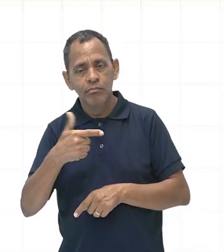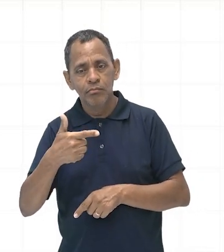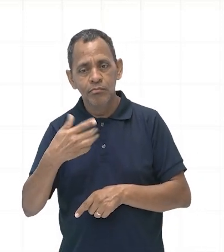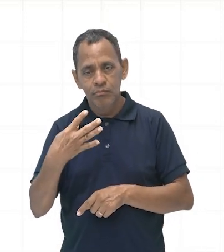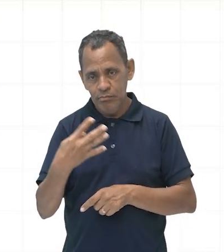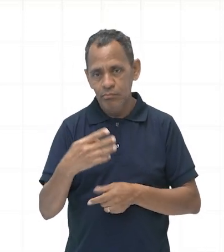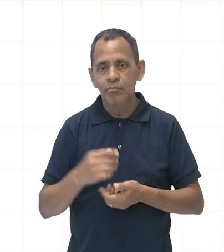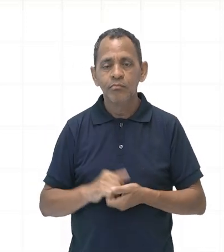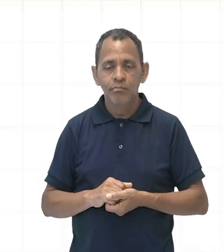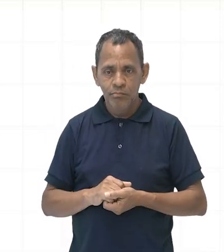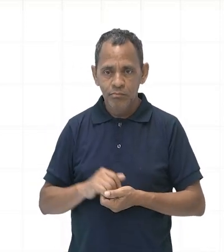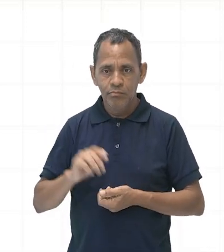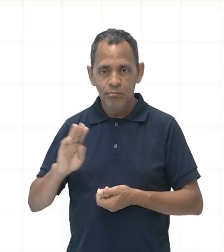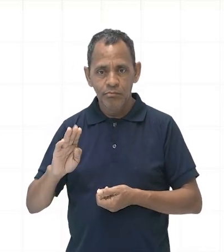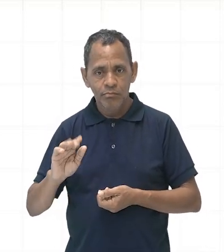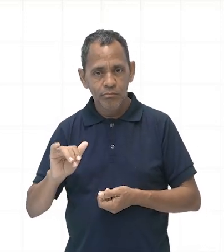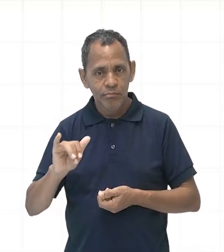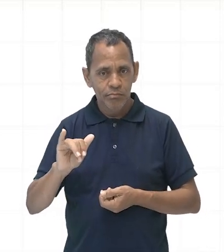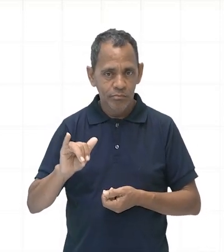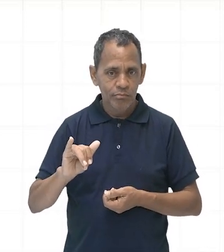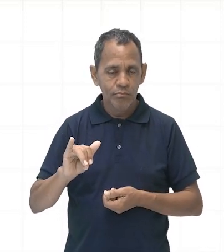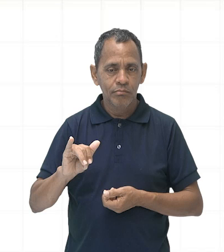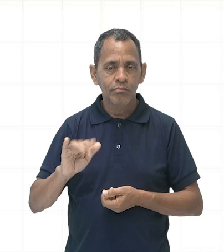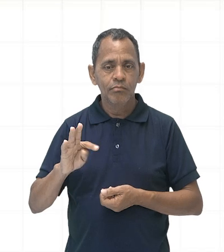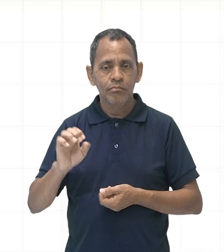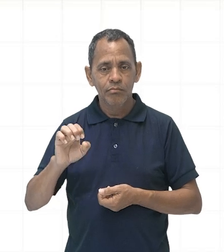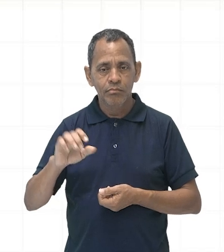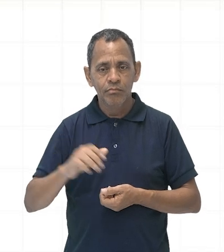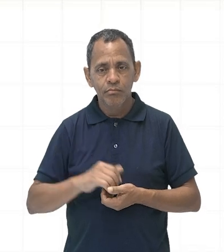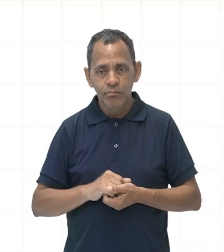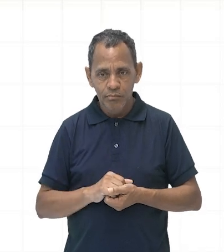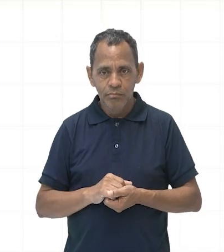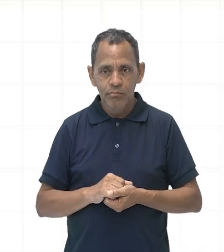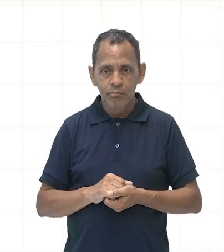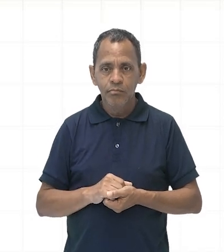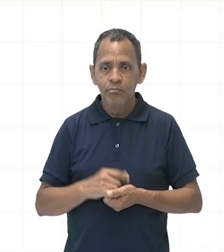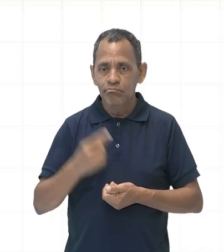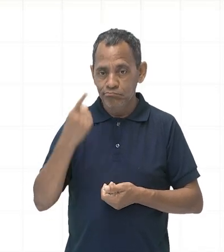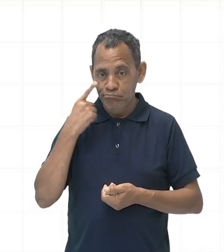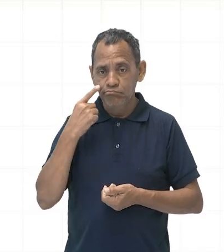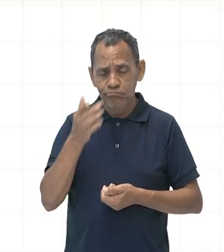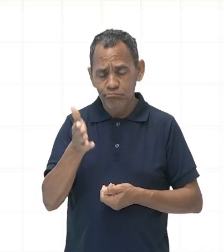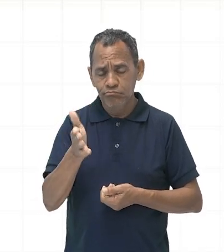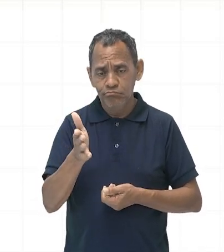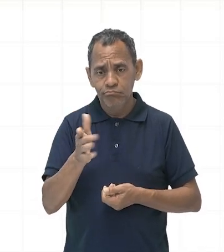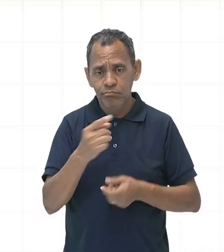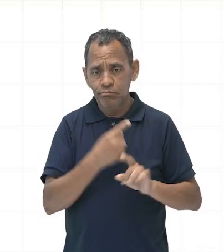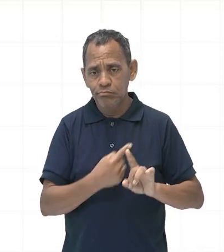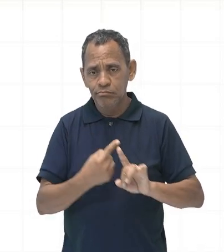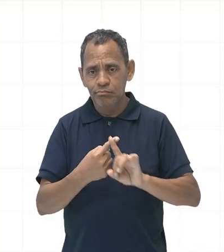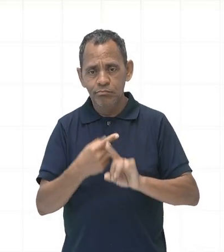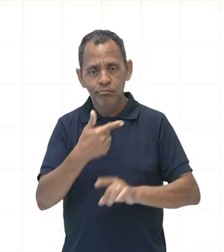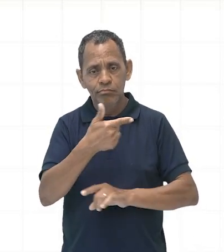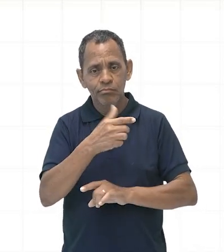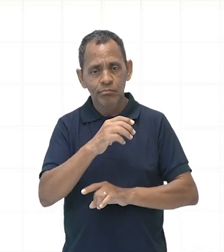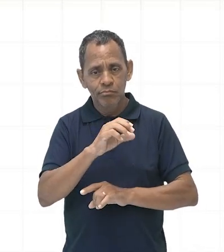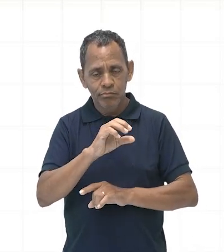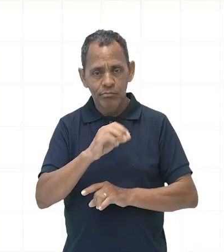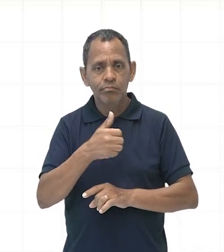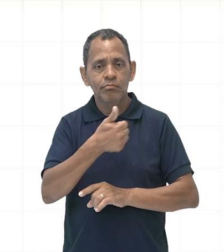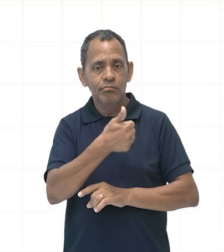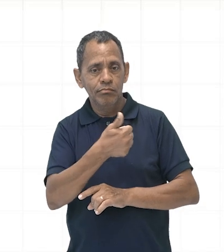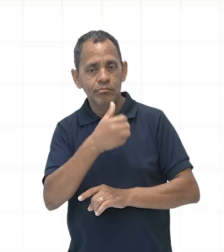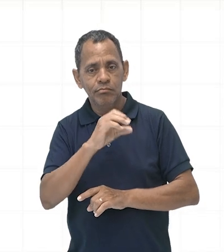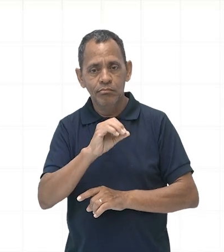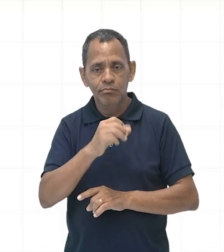aqui nós temos aqui essas multiplicações, e a gente já viu que essa multiplicação aqui por essa, né, 1024 por